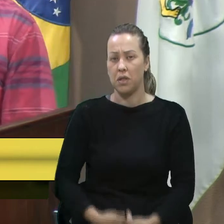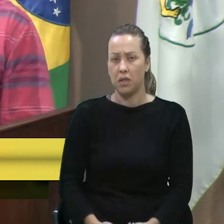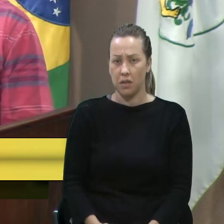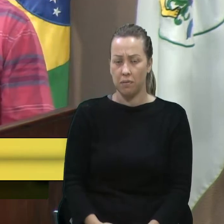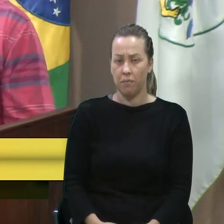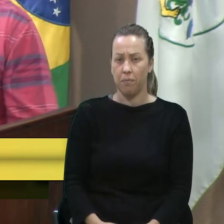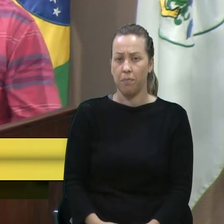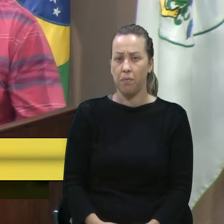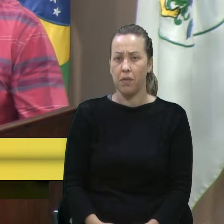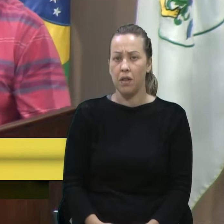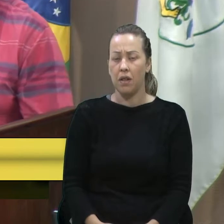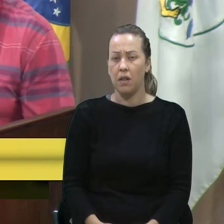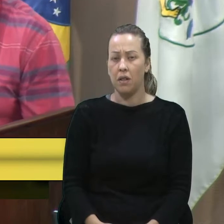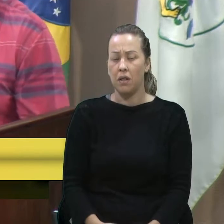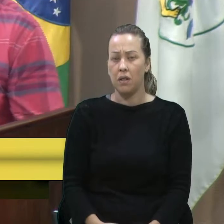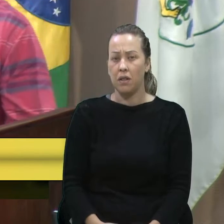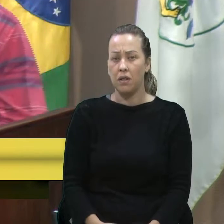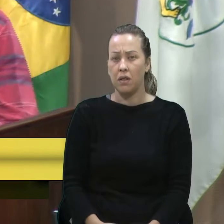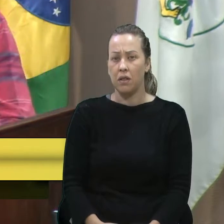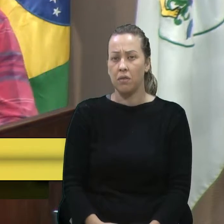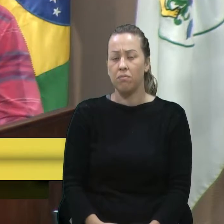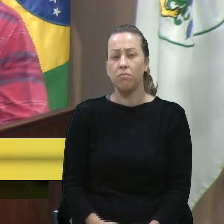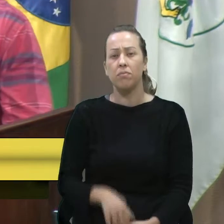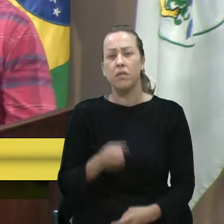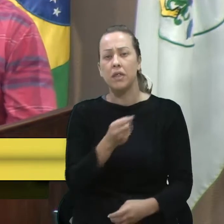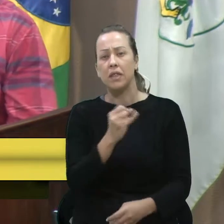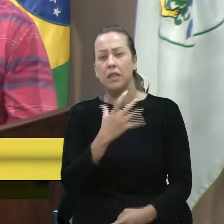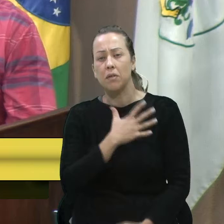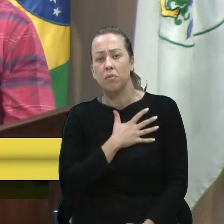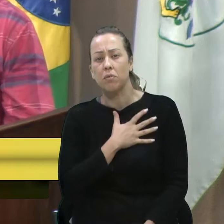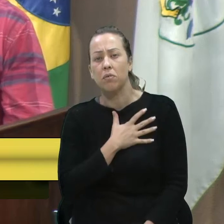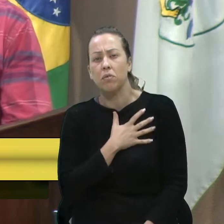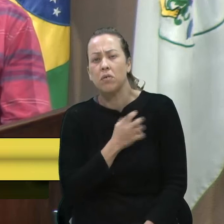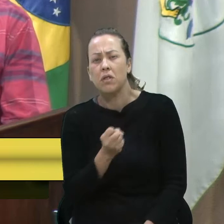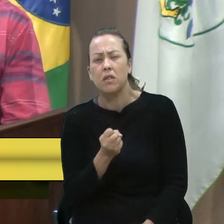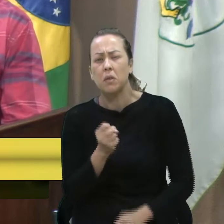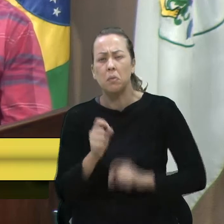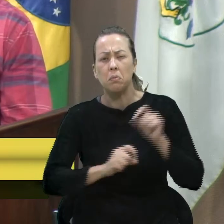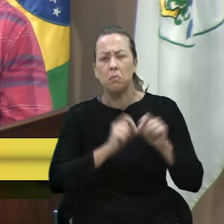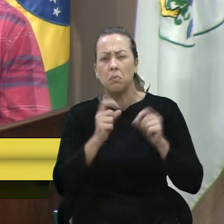De quem alguém está considerando suicídio? De que alguém está